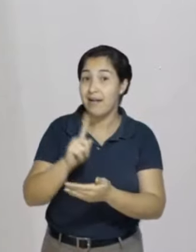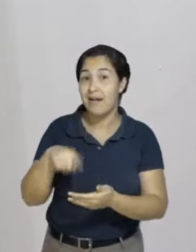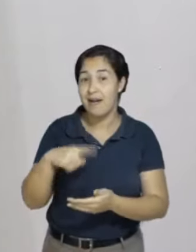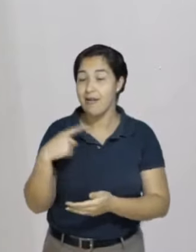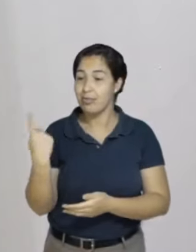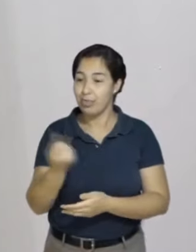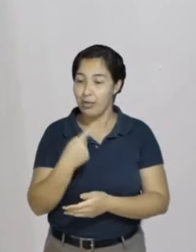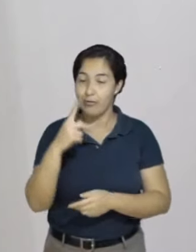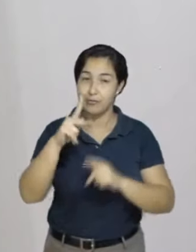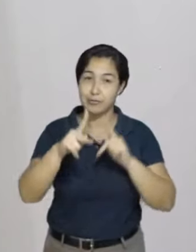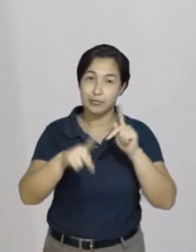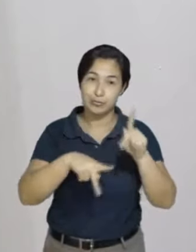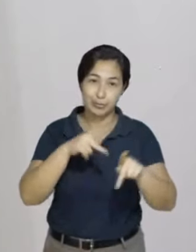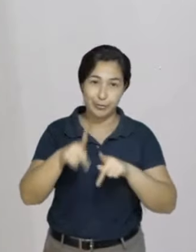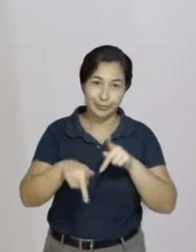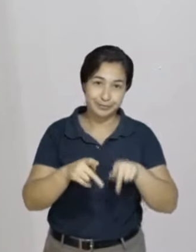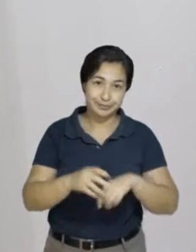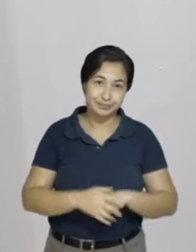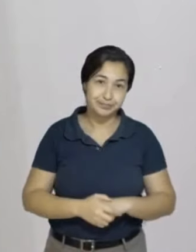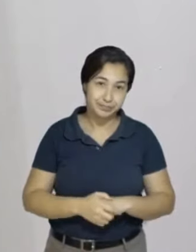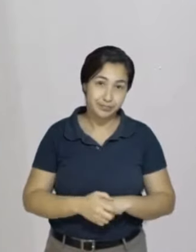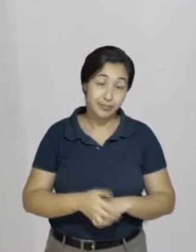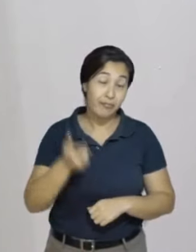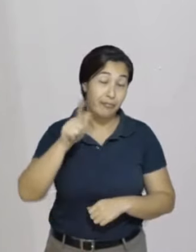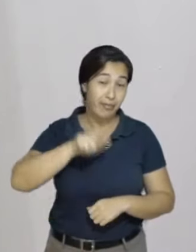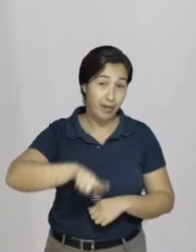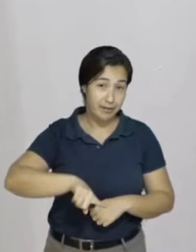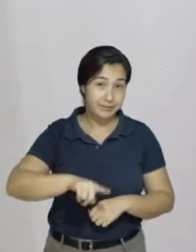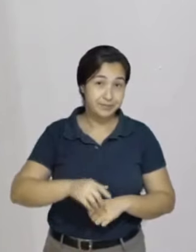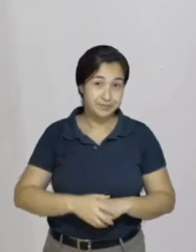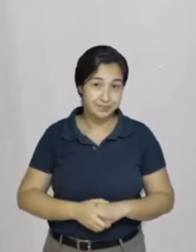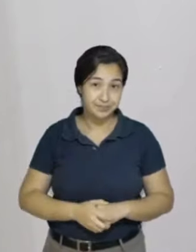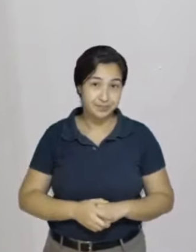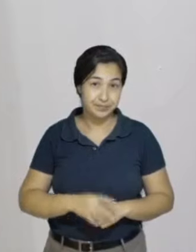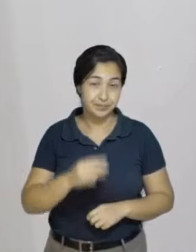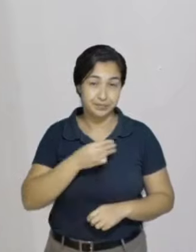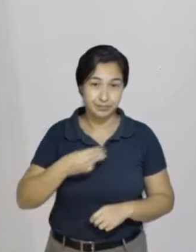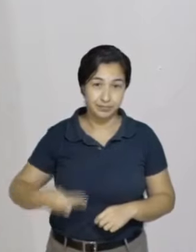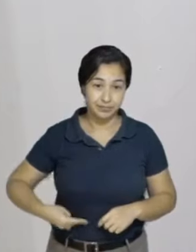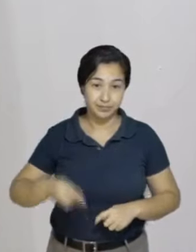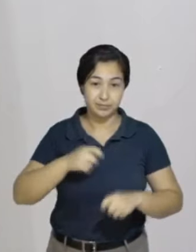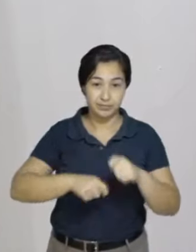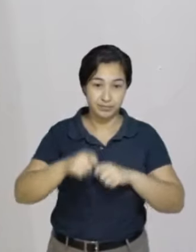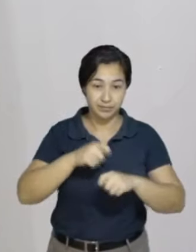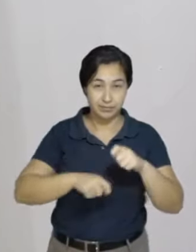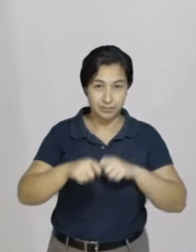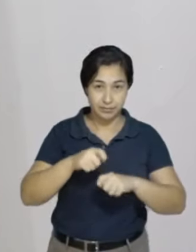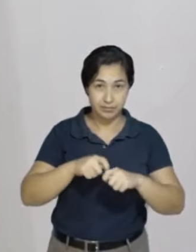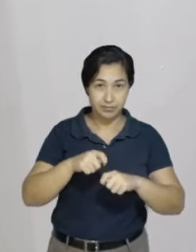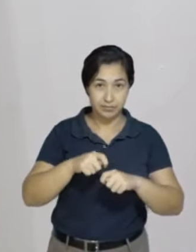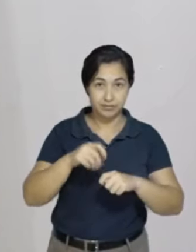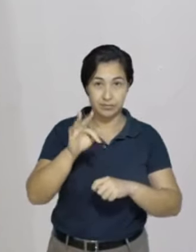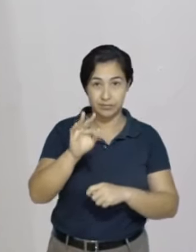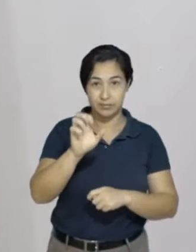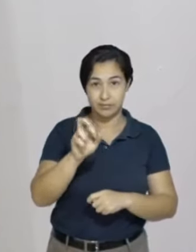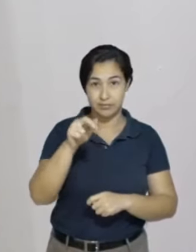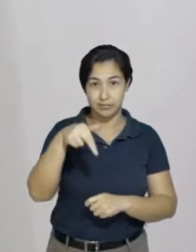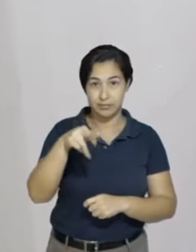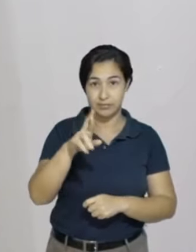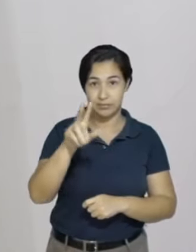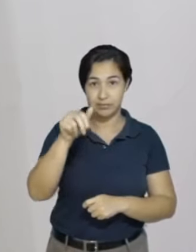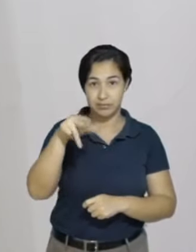brasileiro e tem mais Absurdos indo aí o Ministro da Economia Fernando Haddad disse que está criando